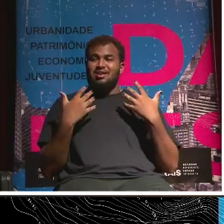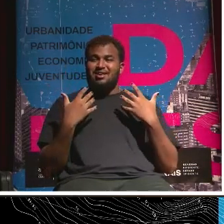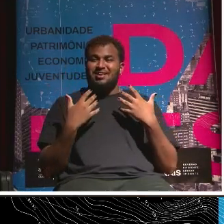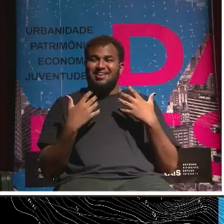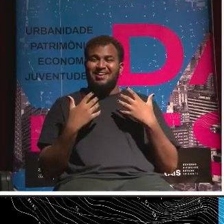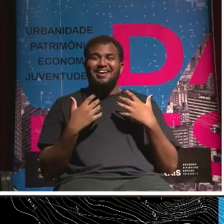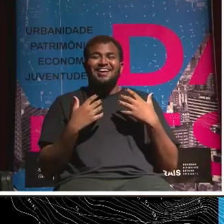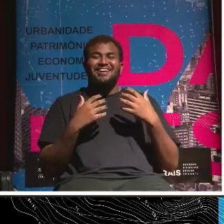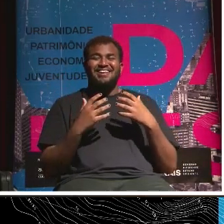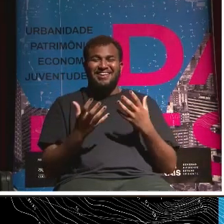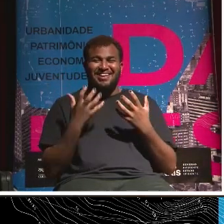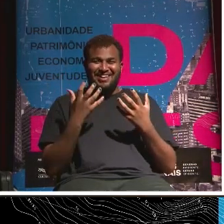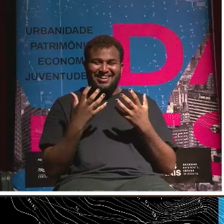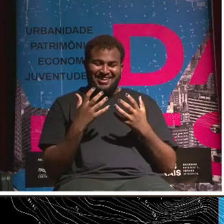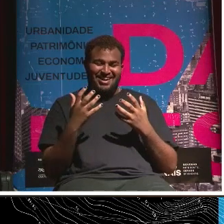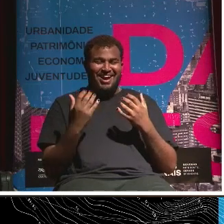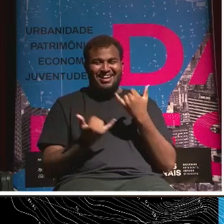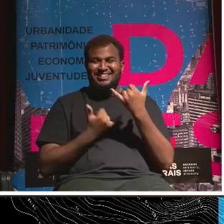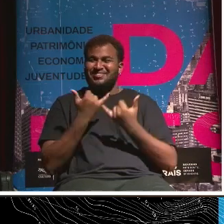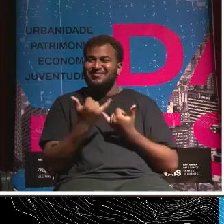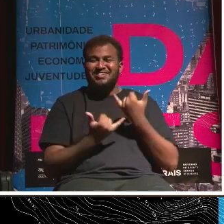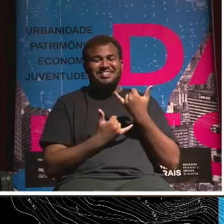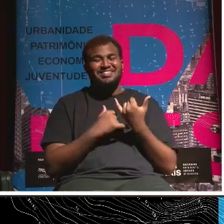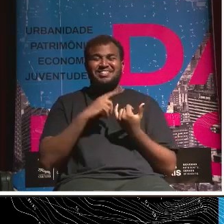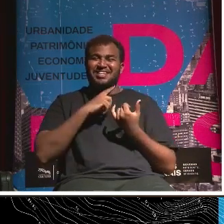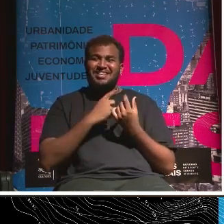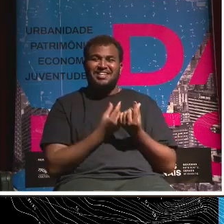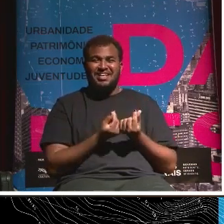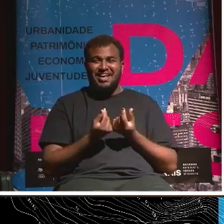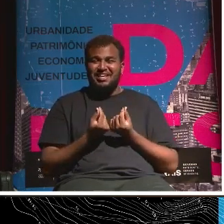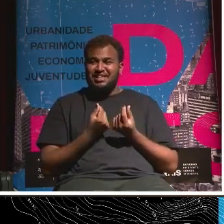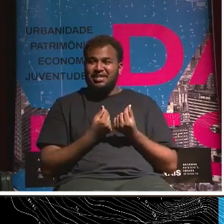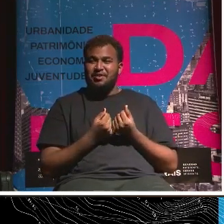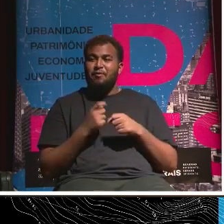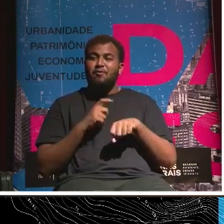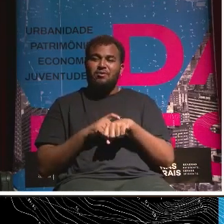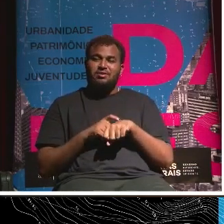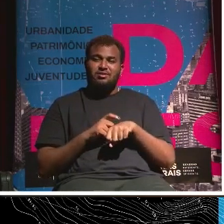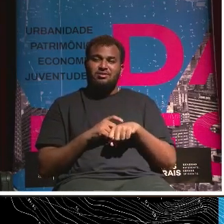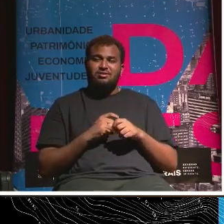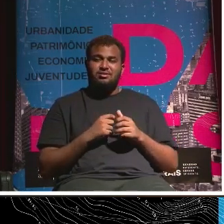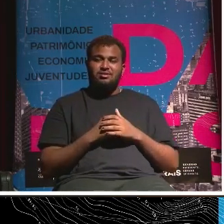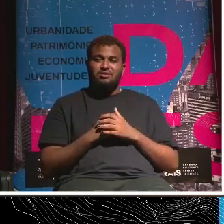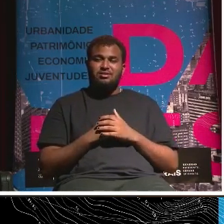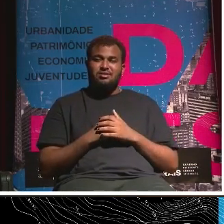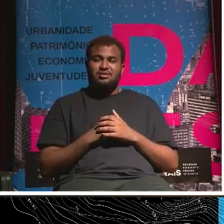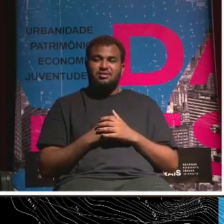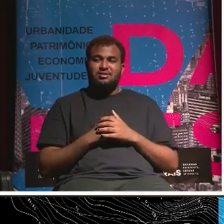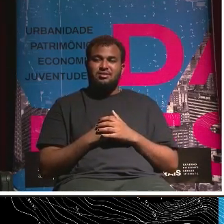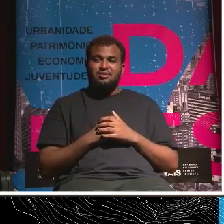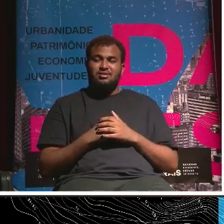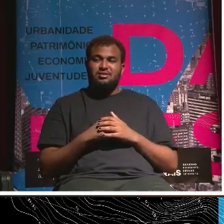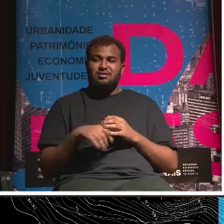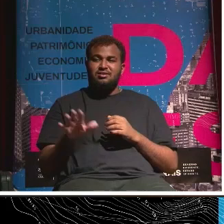querendo se divertir e está querendo gerar grana. Então, eu pago uma galera com valor legal, gero grana para mim e